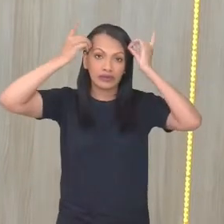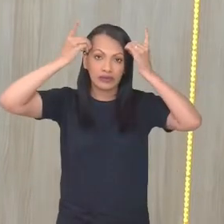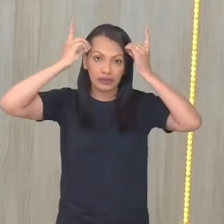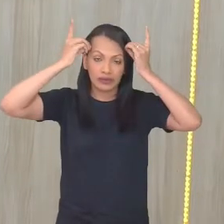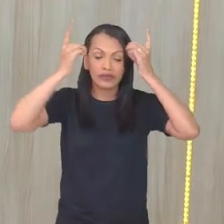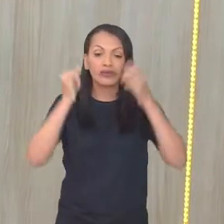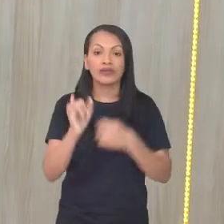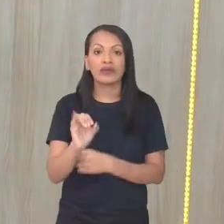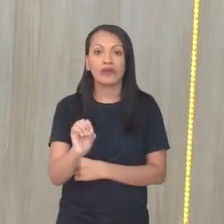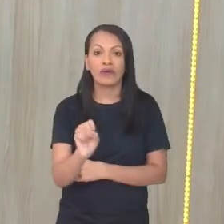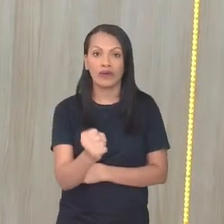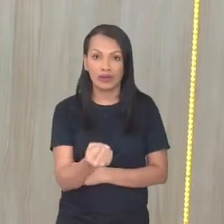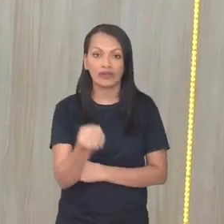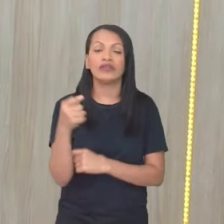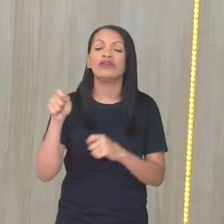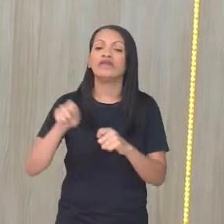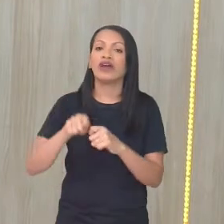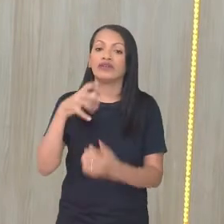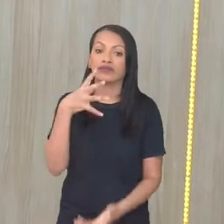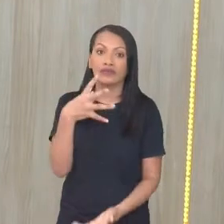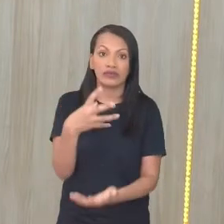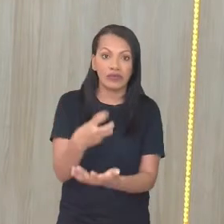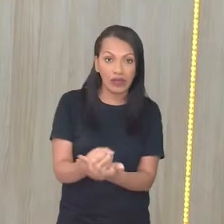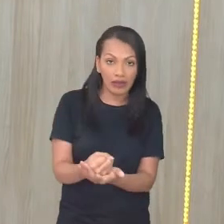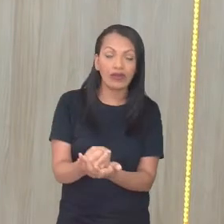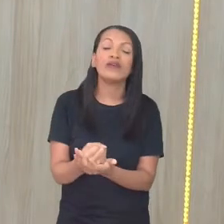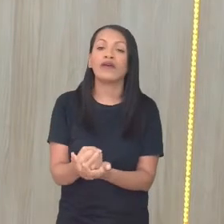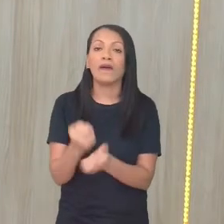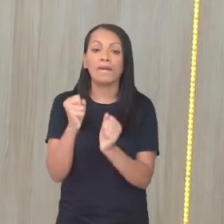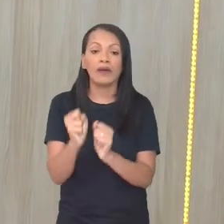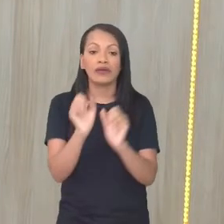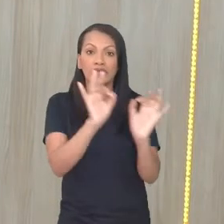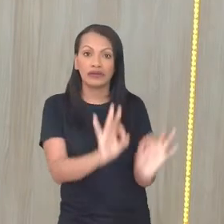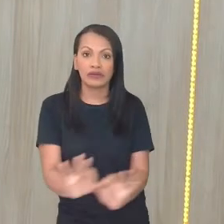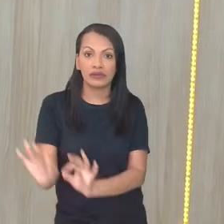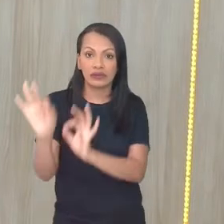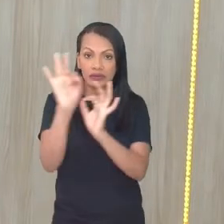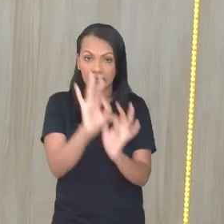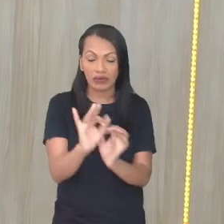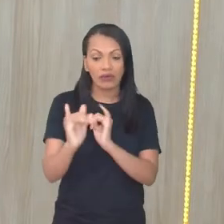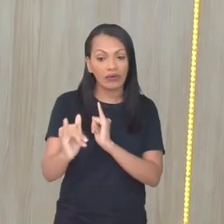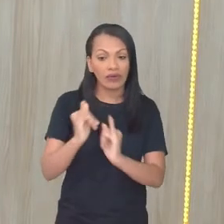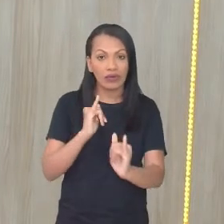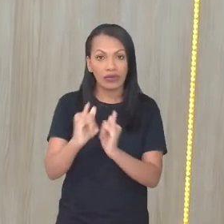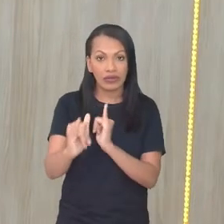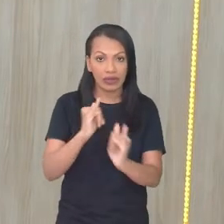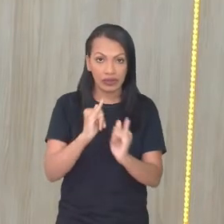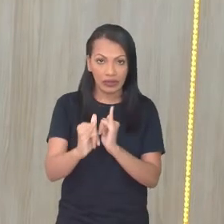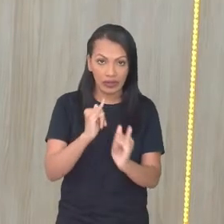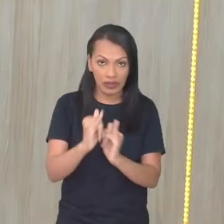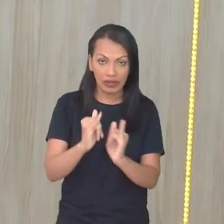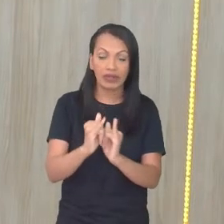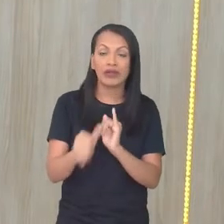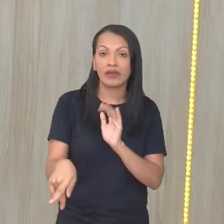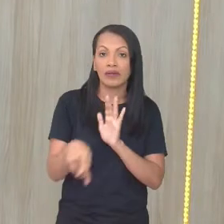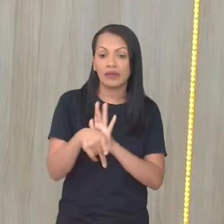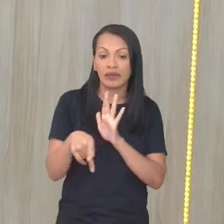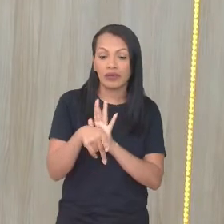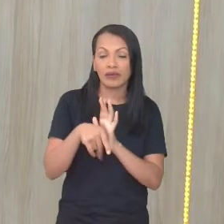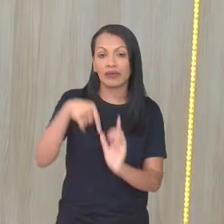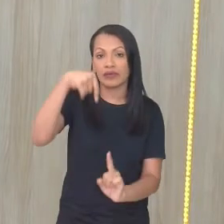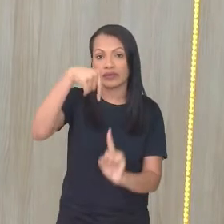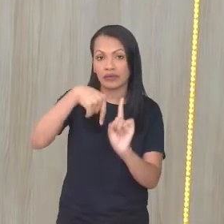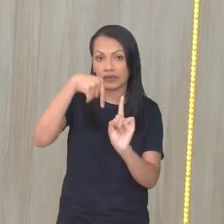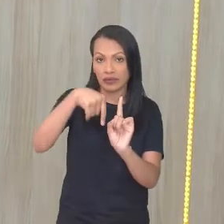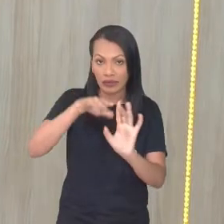o download e pode acompanhar pelo aplicativo da Educa Recife com a sua internet financiada pela prefeitura.